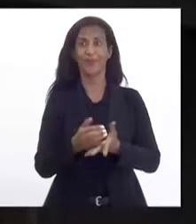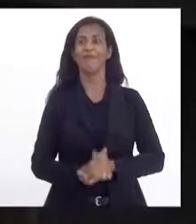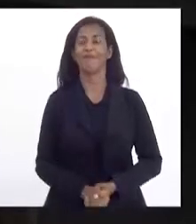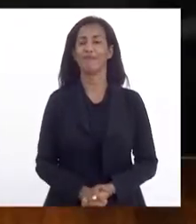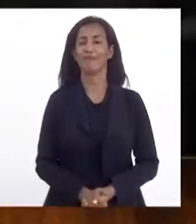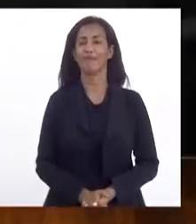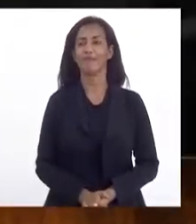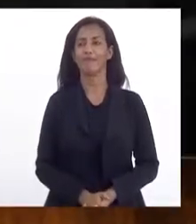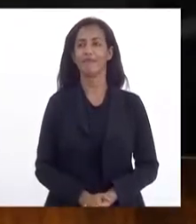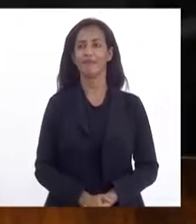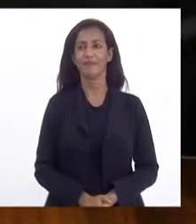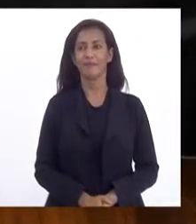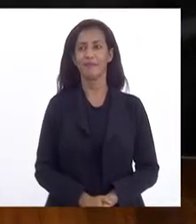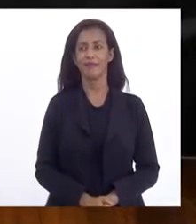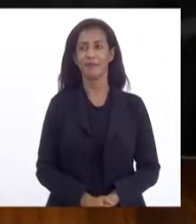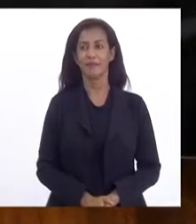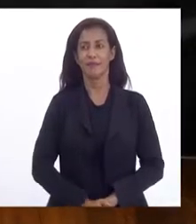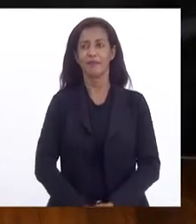Perfeito.